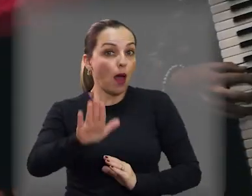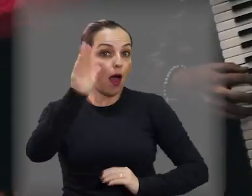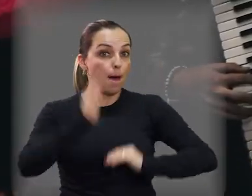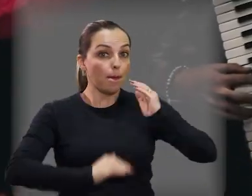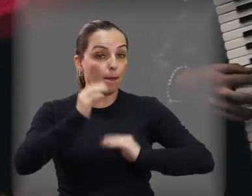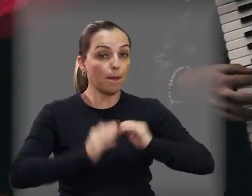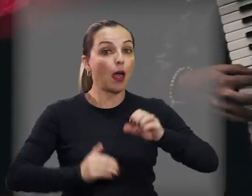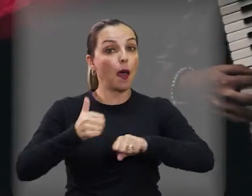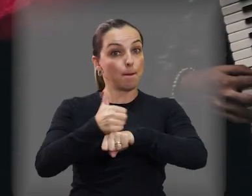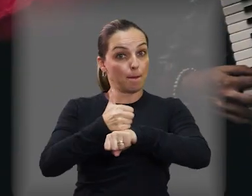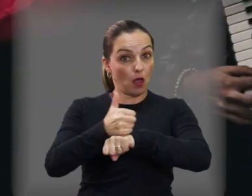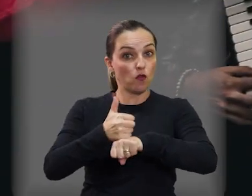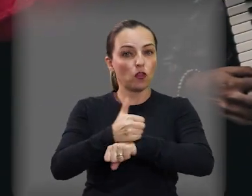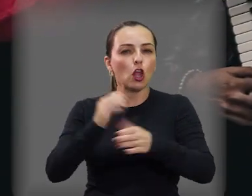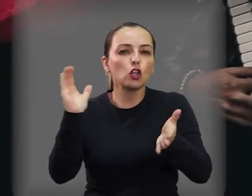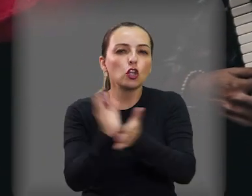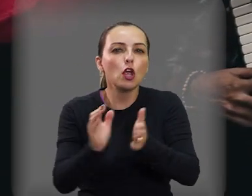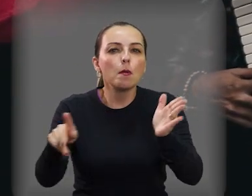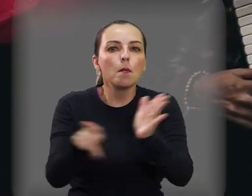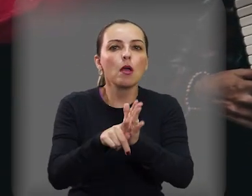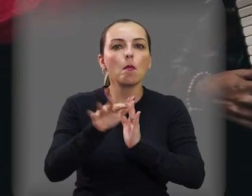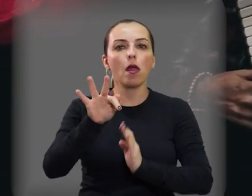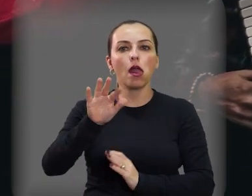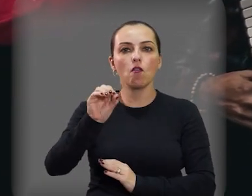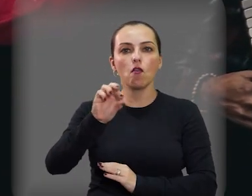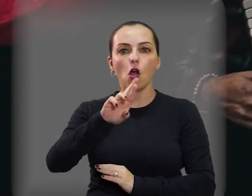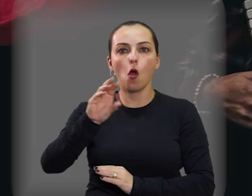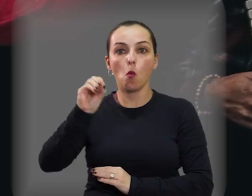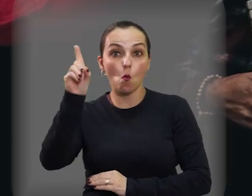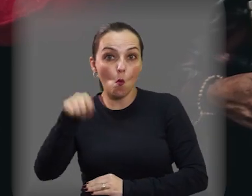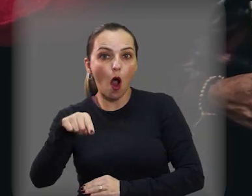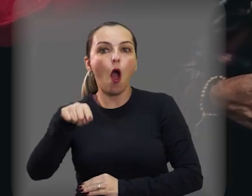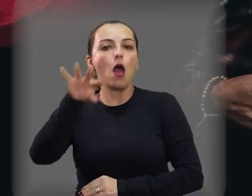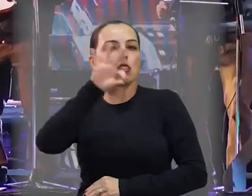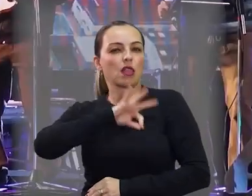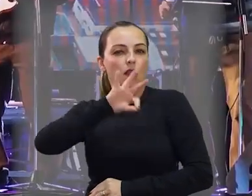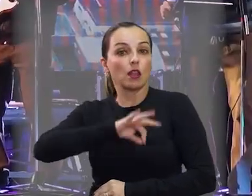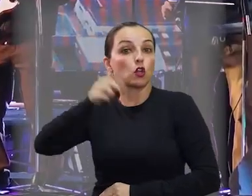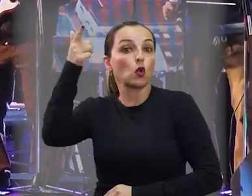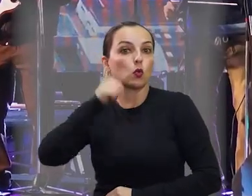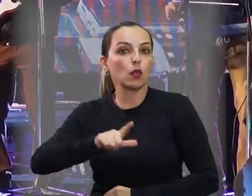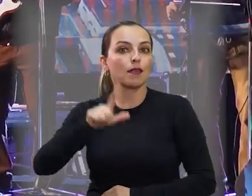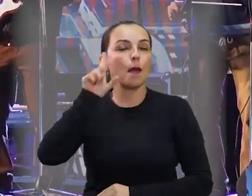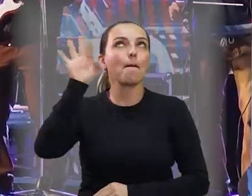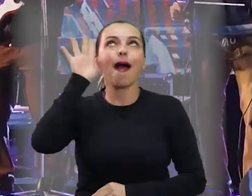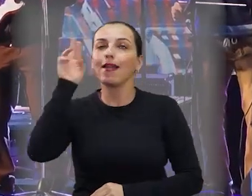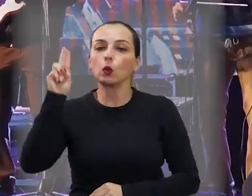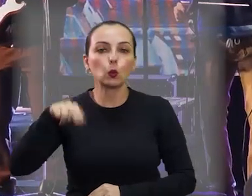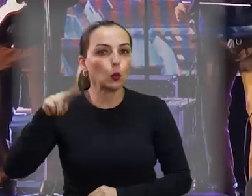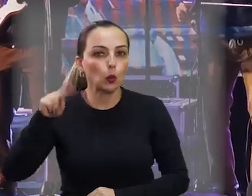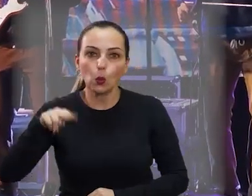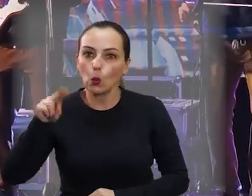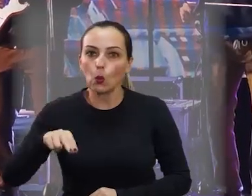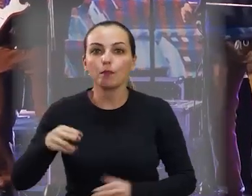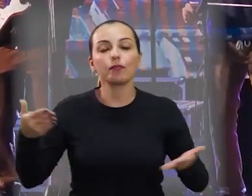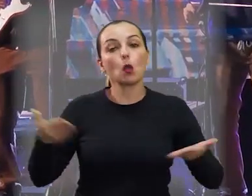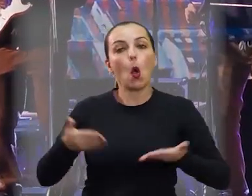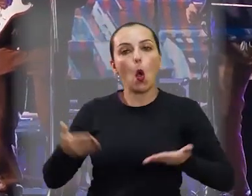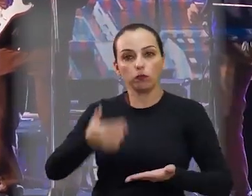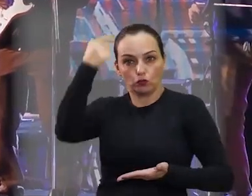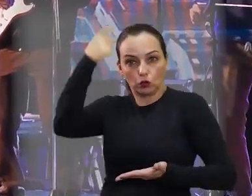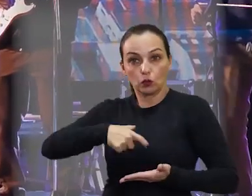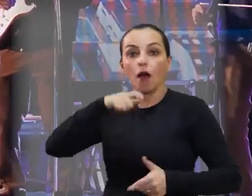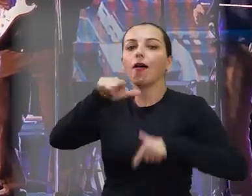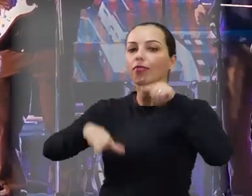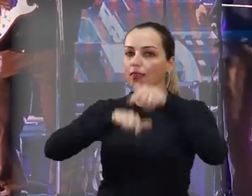na faculdade. E assim, nunca achei que fosse ser uma coisa profissional hoje como é o